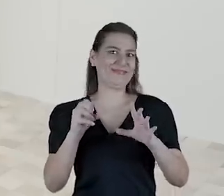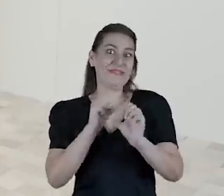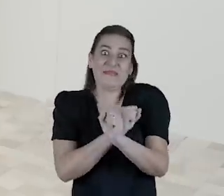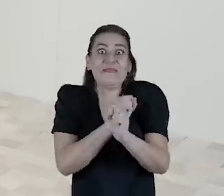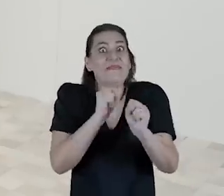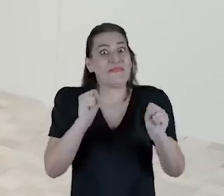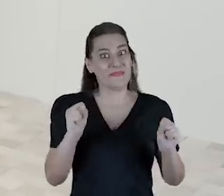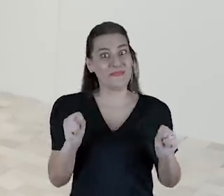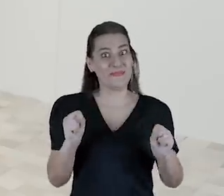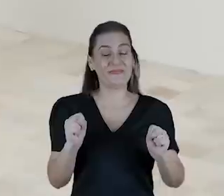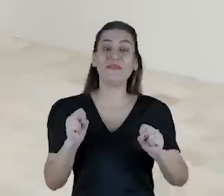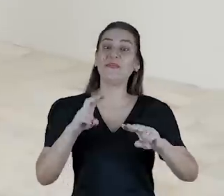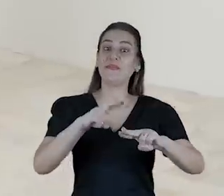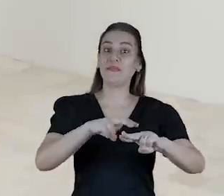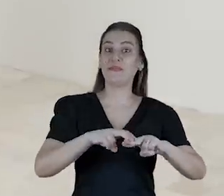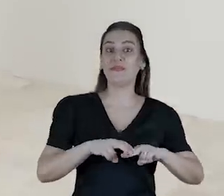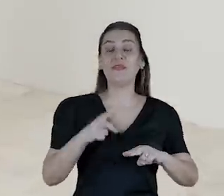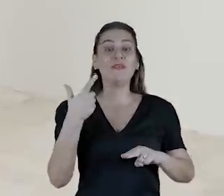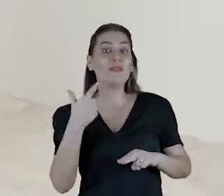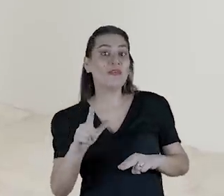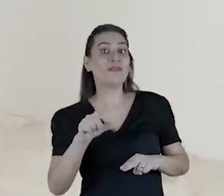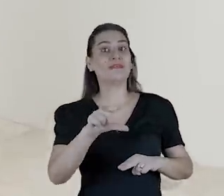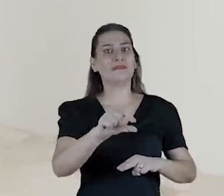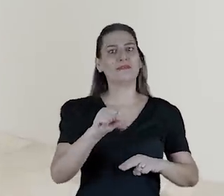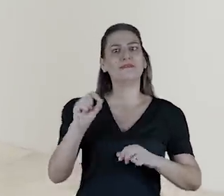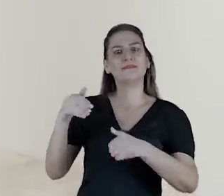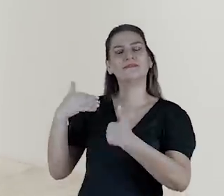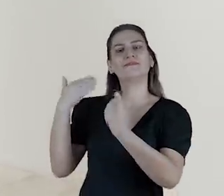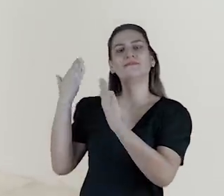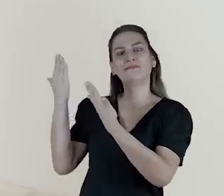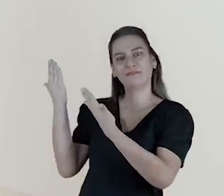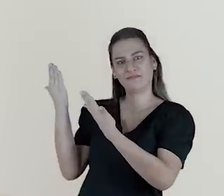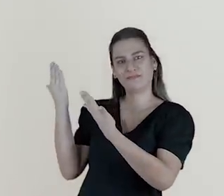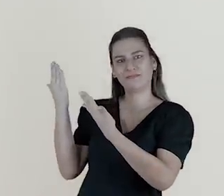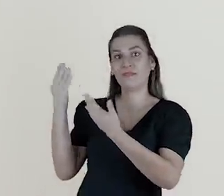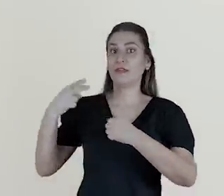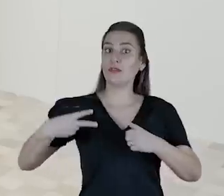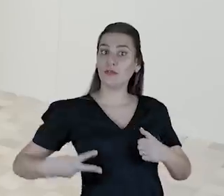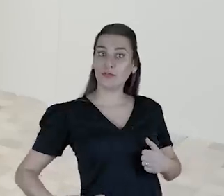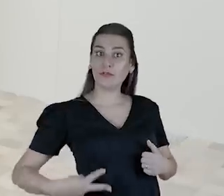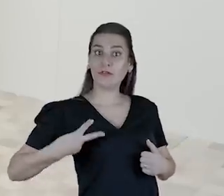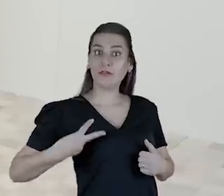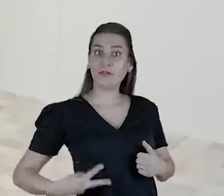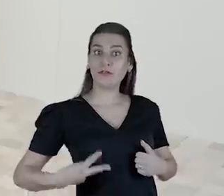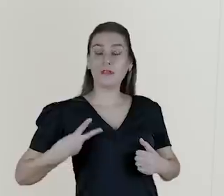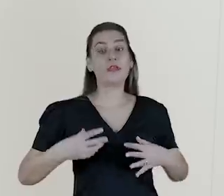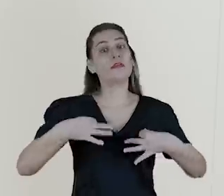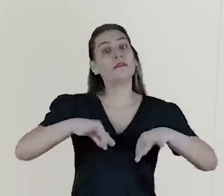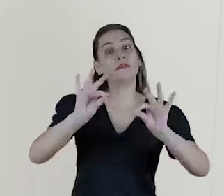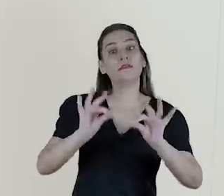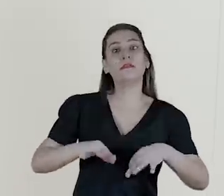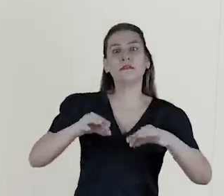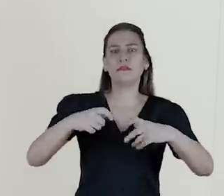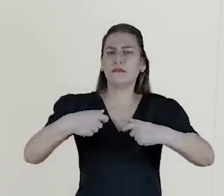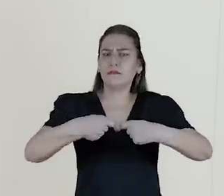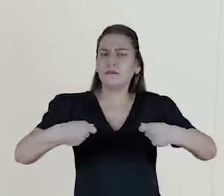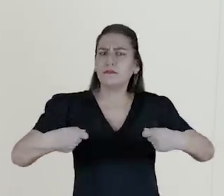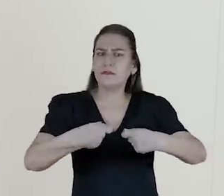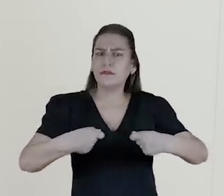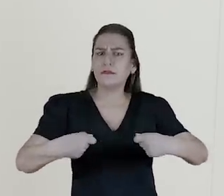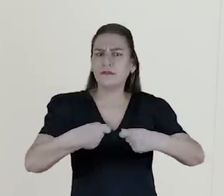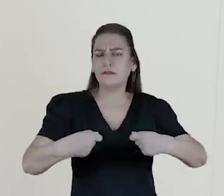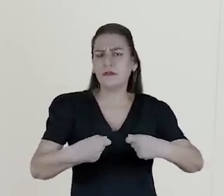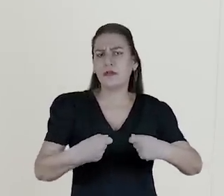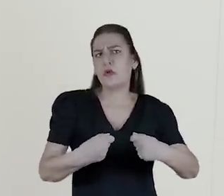viver de vestido a gestação toda. Outra opção, quando preferir por outros modelos de roupas, é que eles sejam de tecidos que esticam, assim